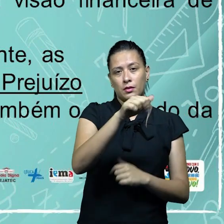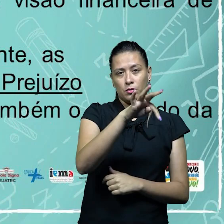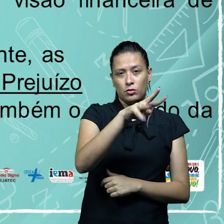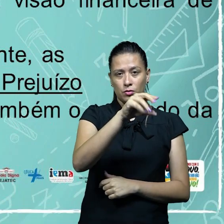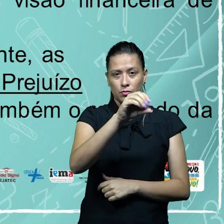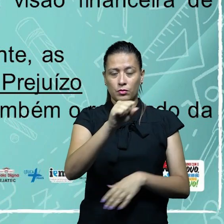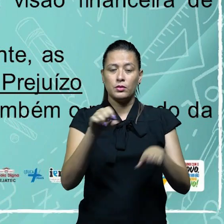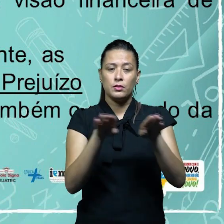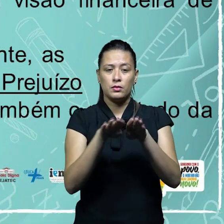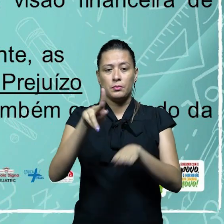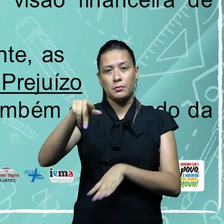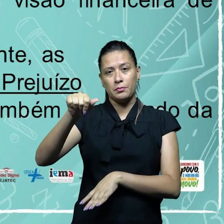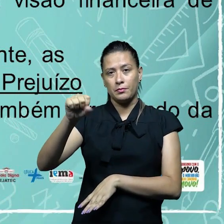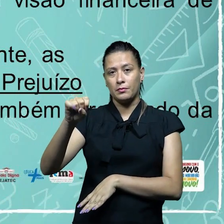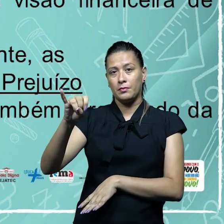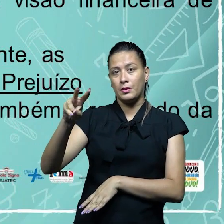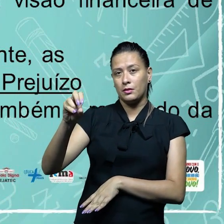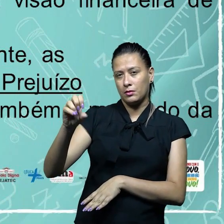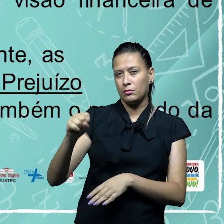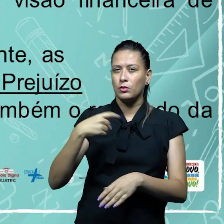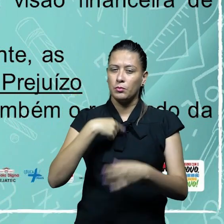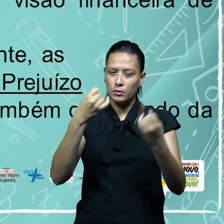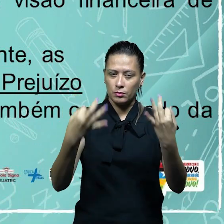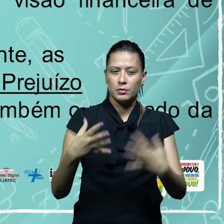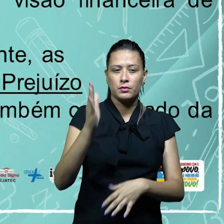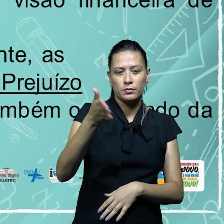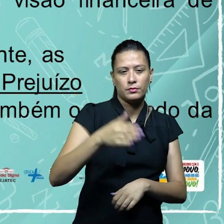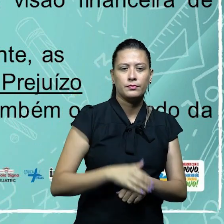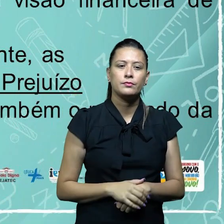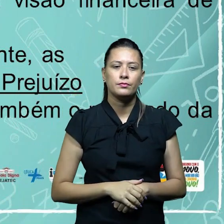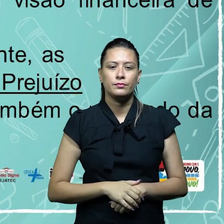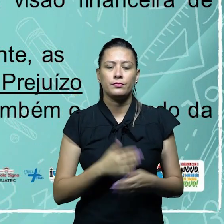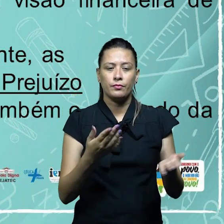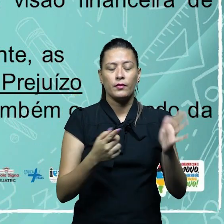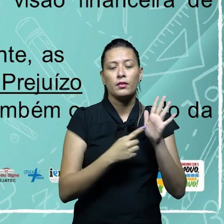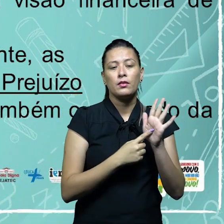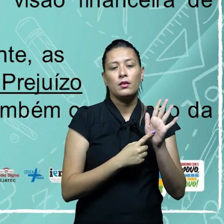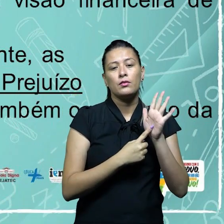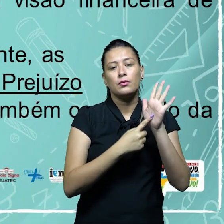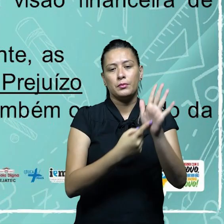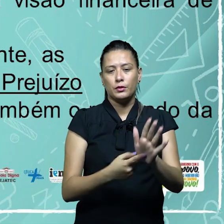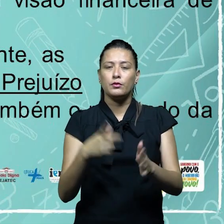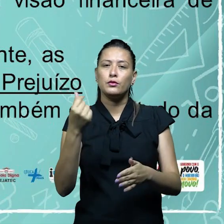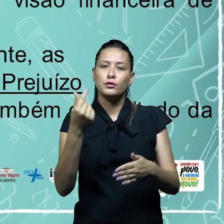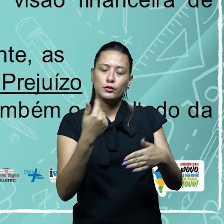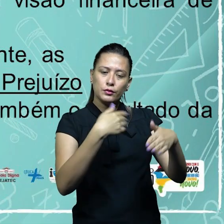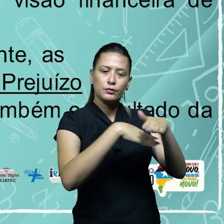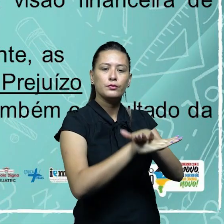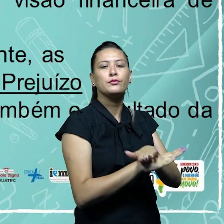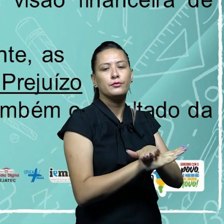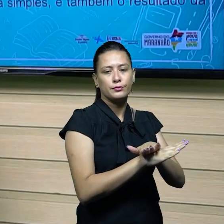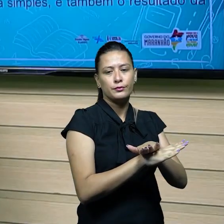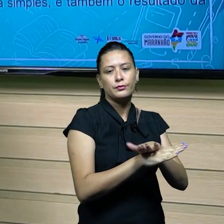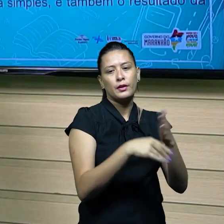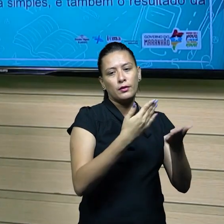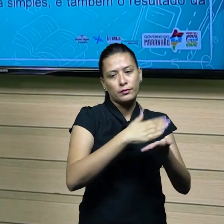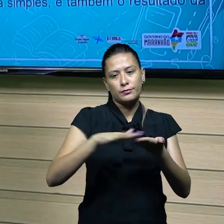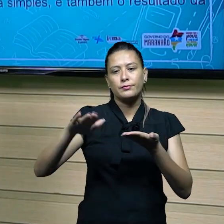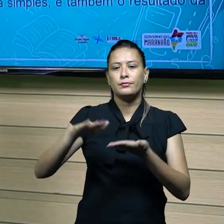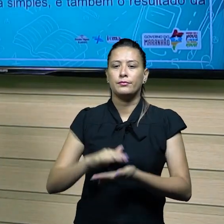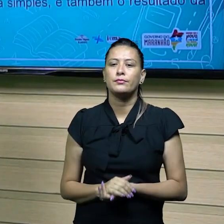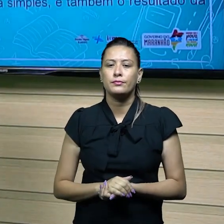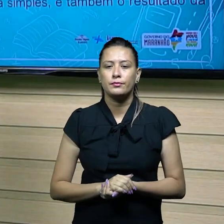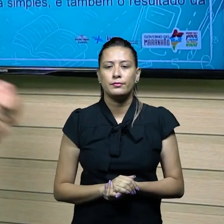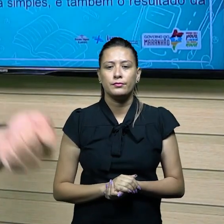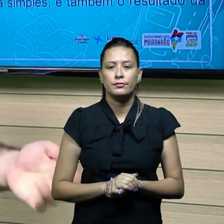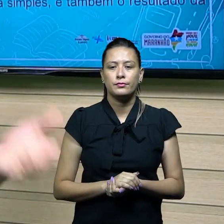comum, demonstrativo de fluxo de caixa. Ele fornece a visão financeira de entradas e saídas do meu caixa, ou seja, as entradas, ou